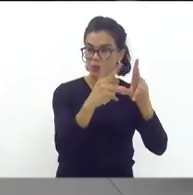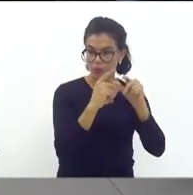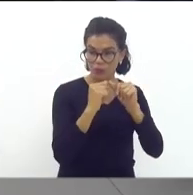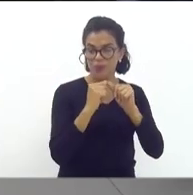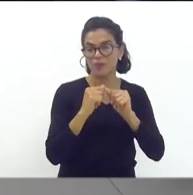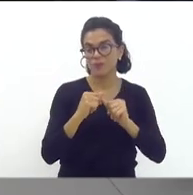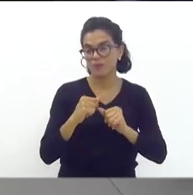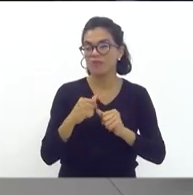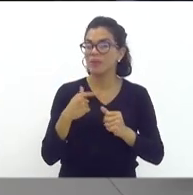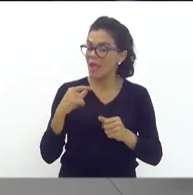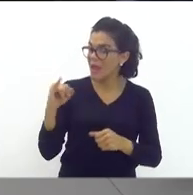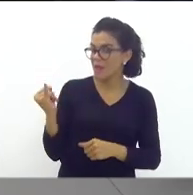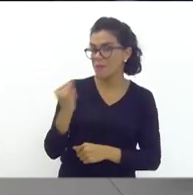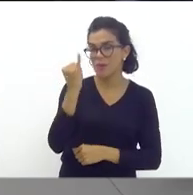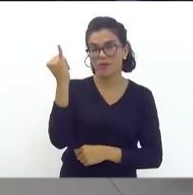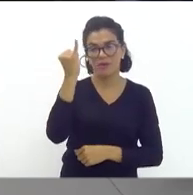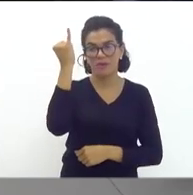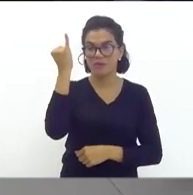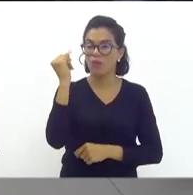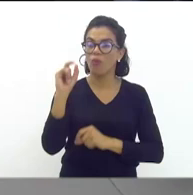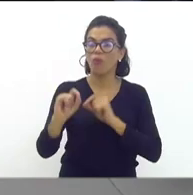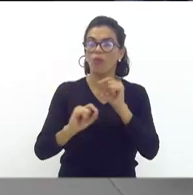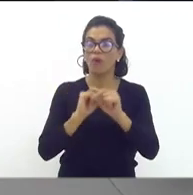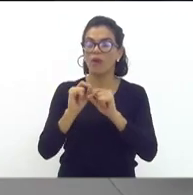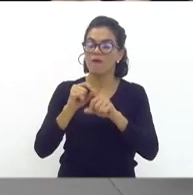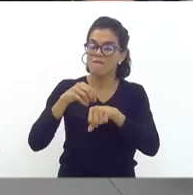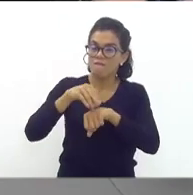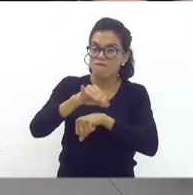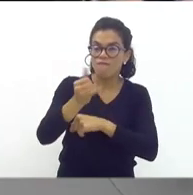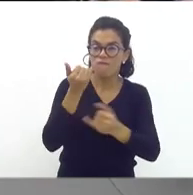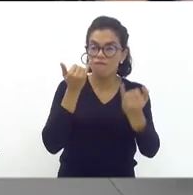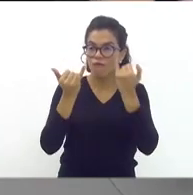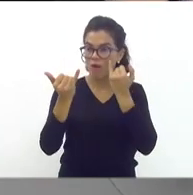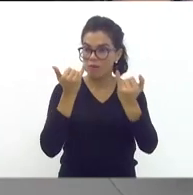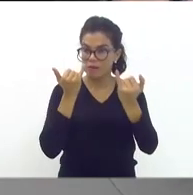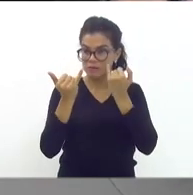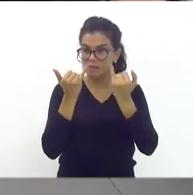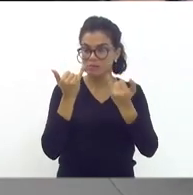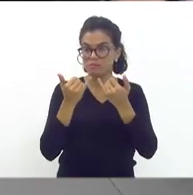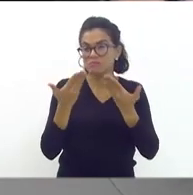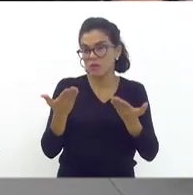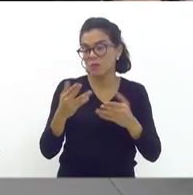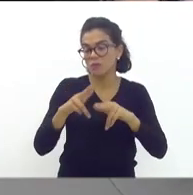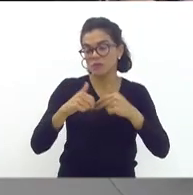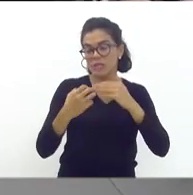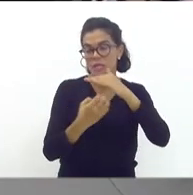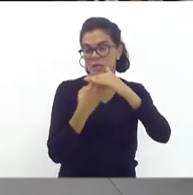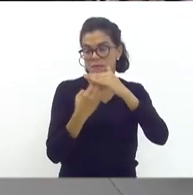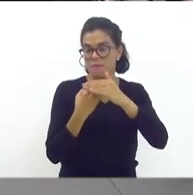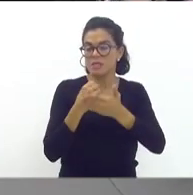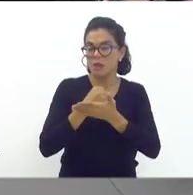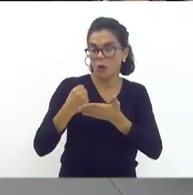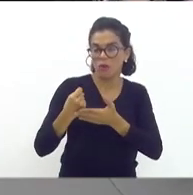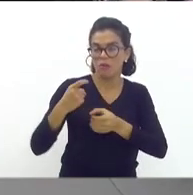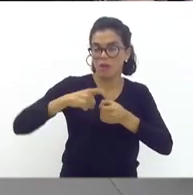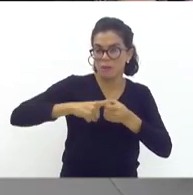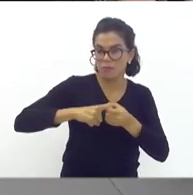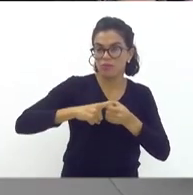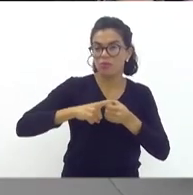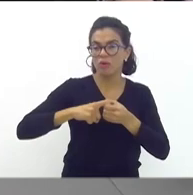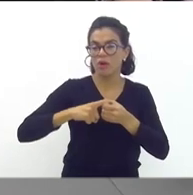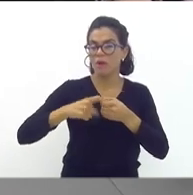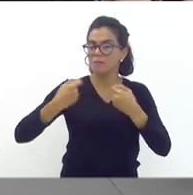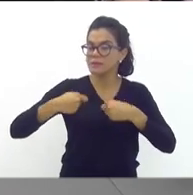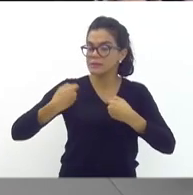Comissão falou é importante é a informação então é a agência tem que se fazer presente eu acho que mais do que